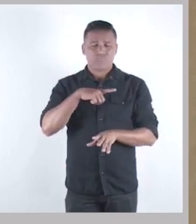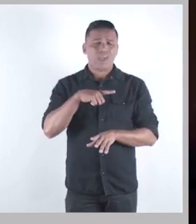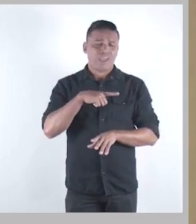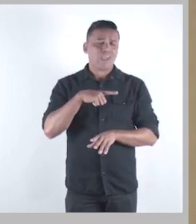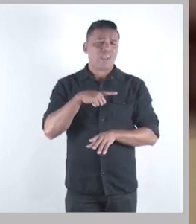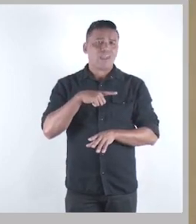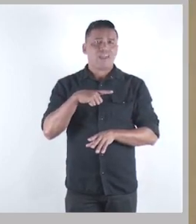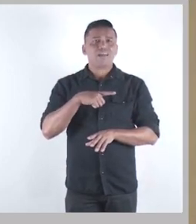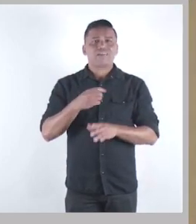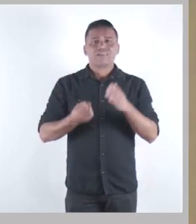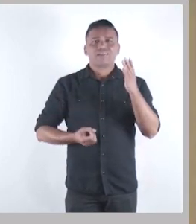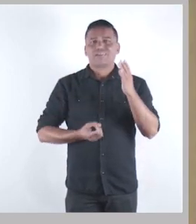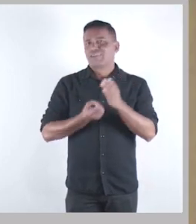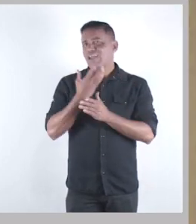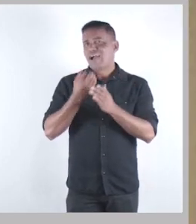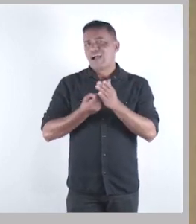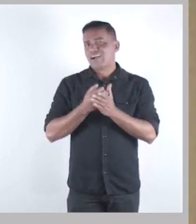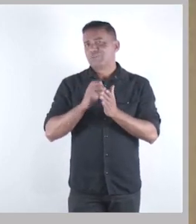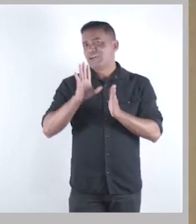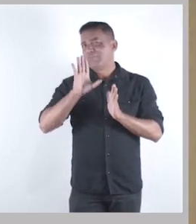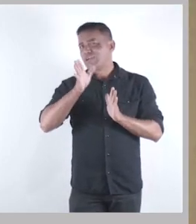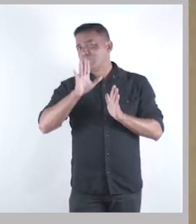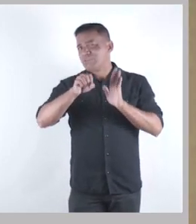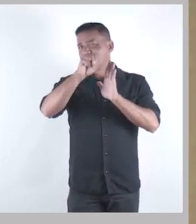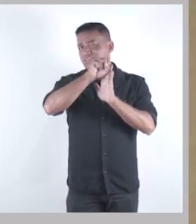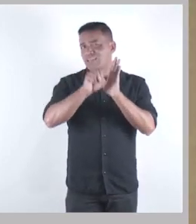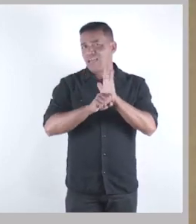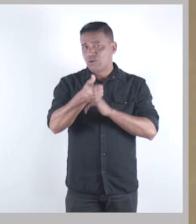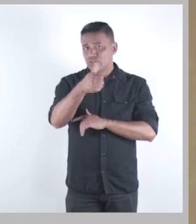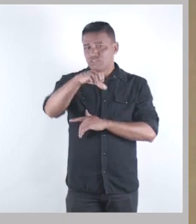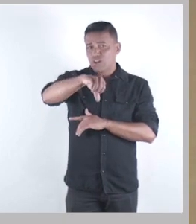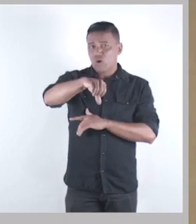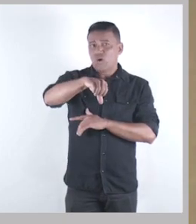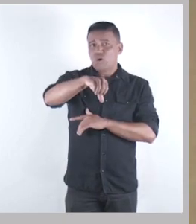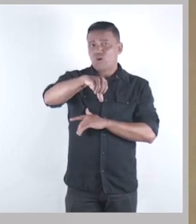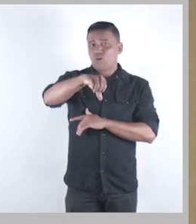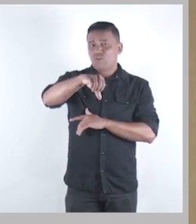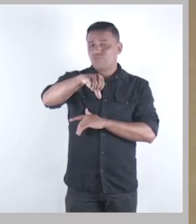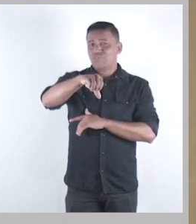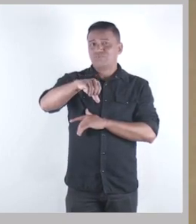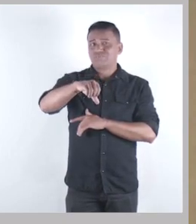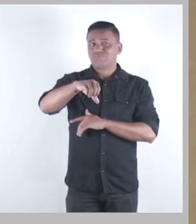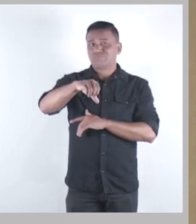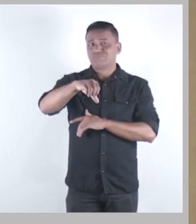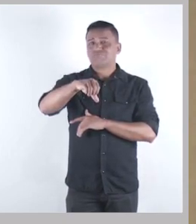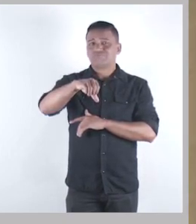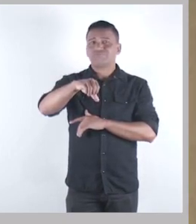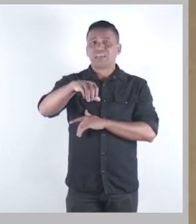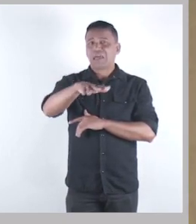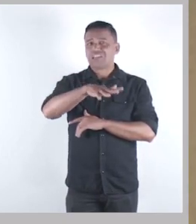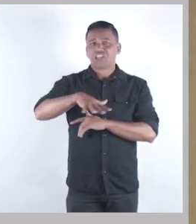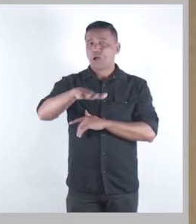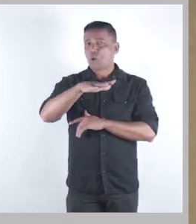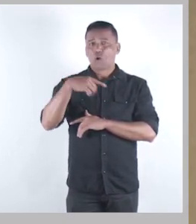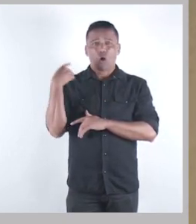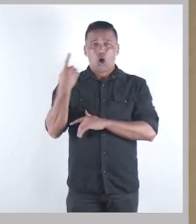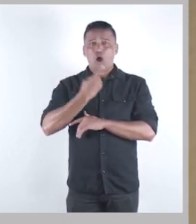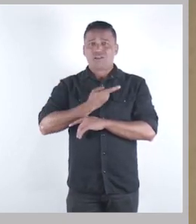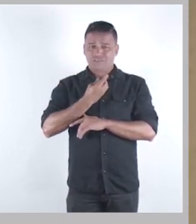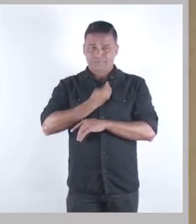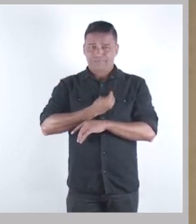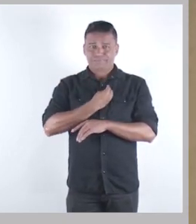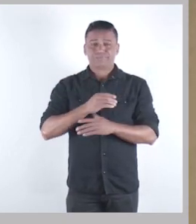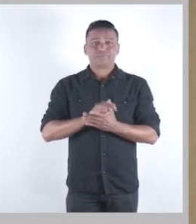mas um centro criado nos finais do século XIX, em Cambine, na região de Inhambane. E esse centro tinha